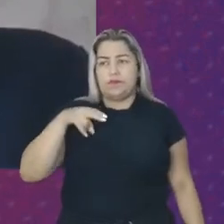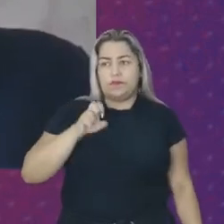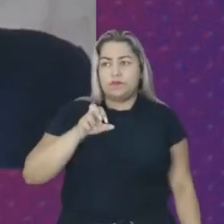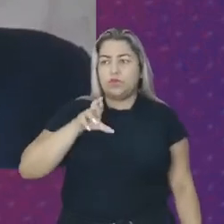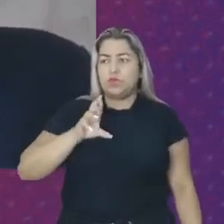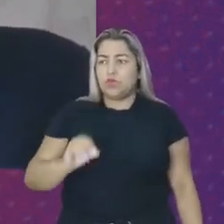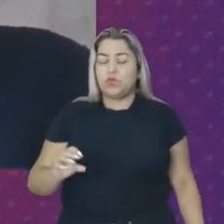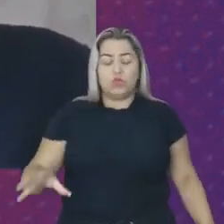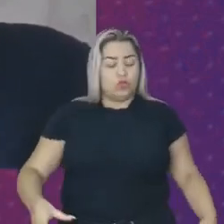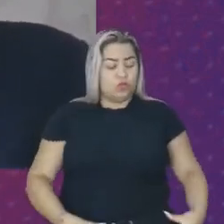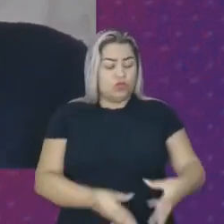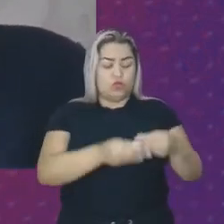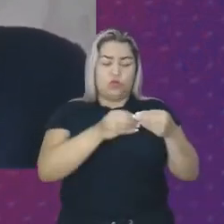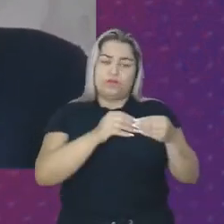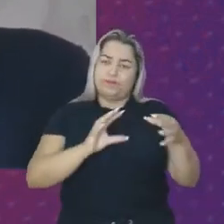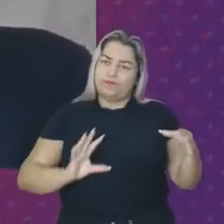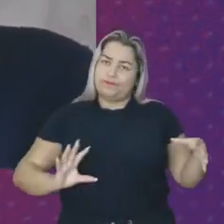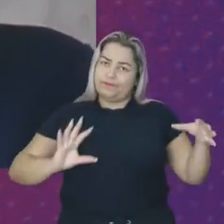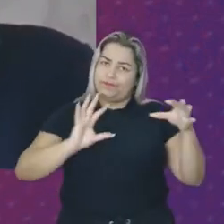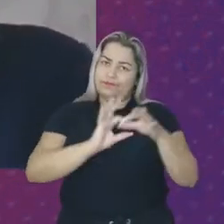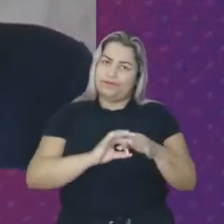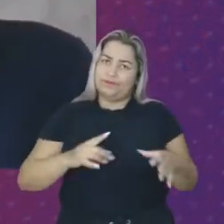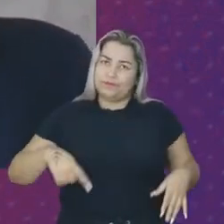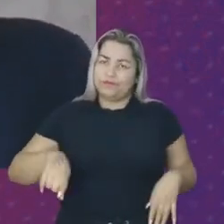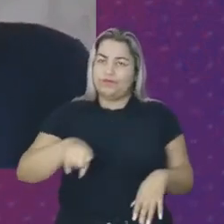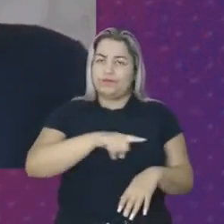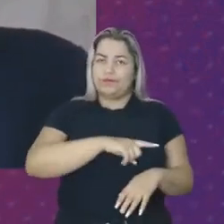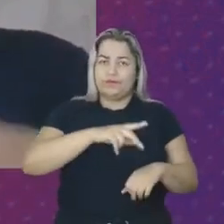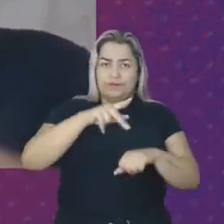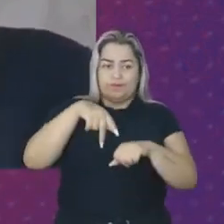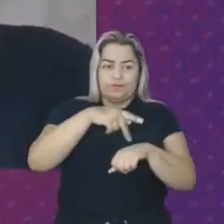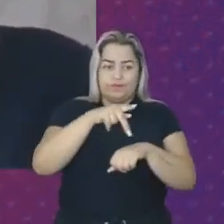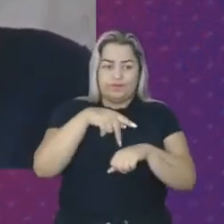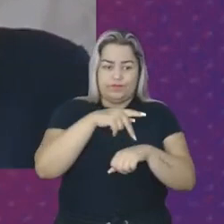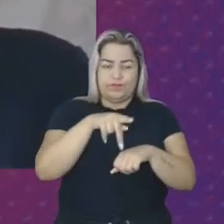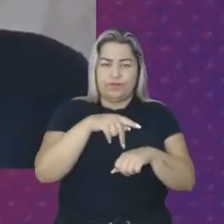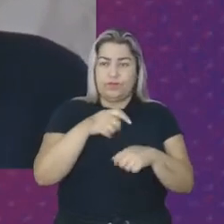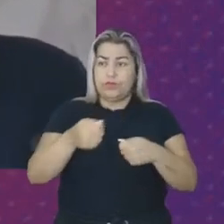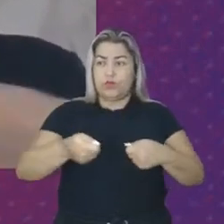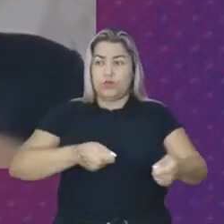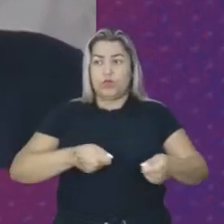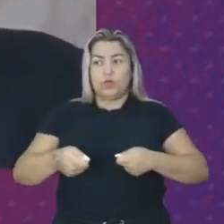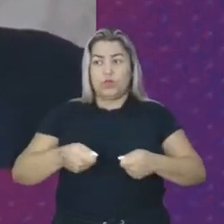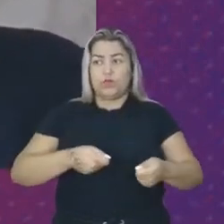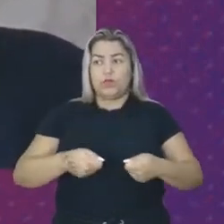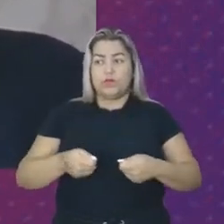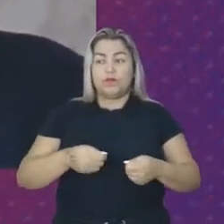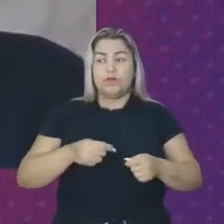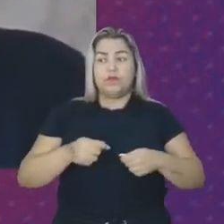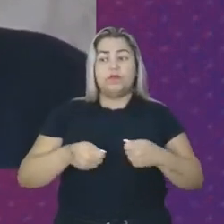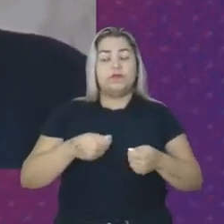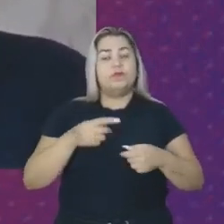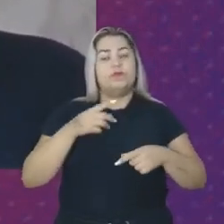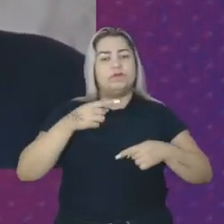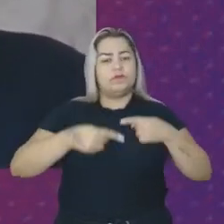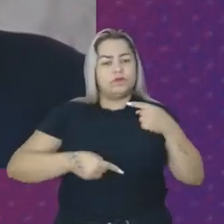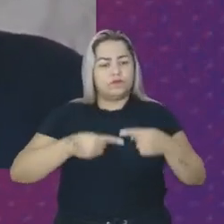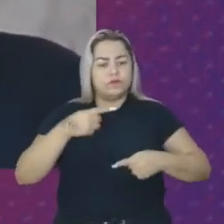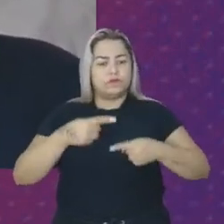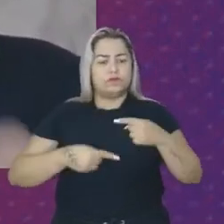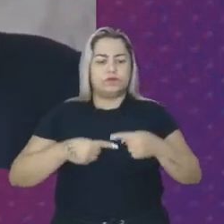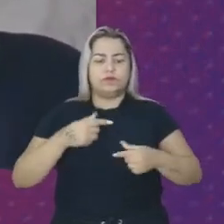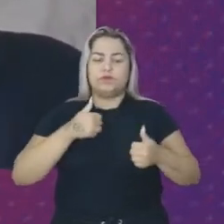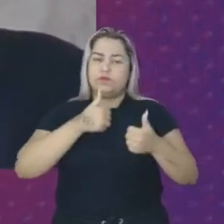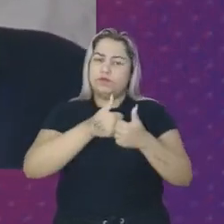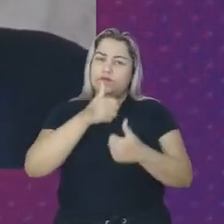estiverem implementados no nosso país, e articulados, e dialogando, e acompanhando a